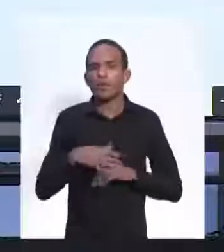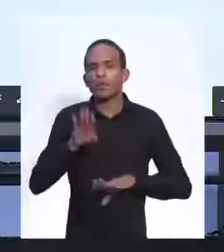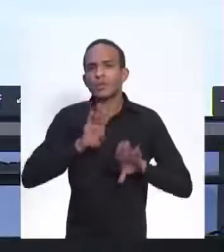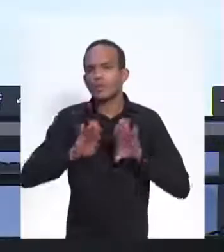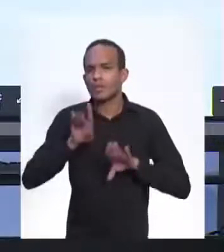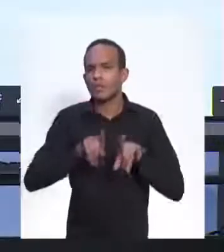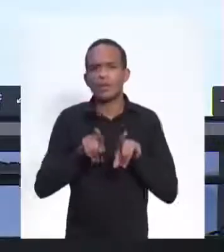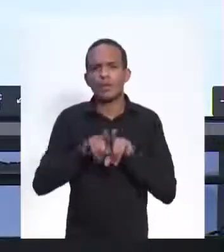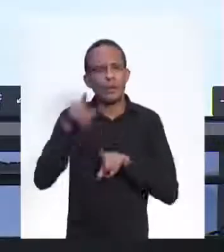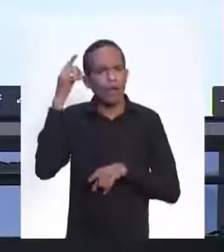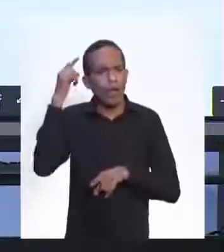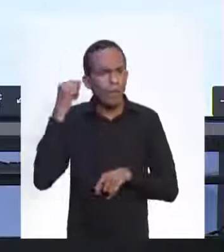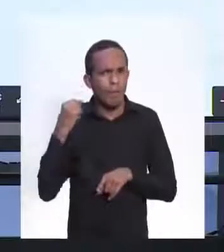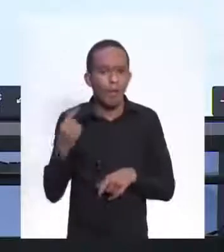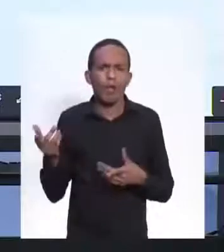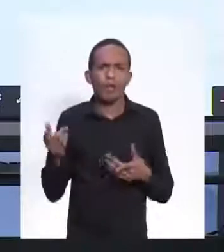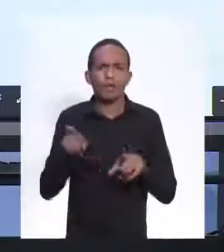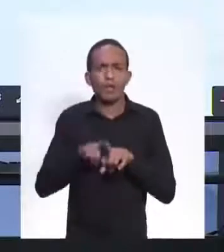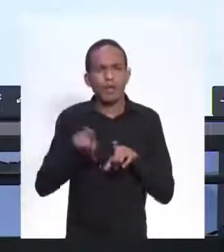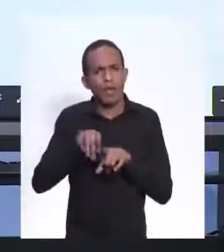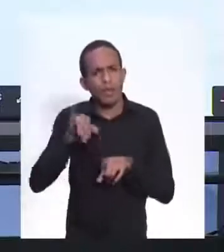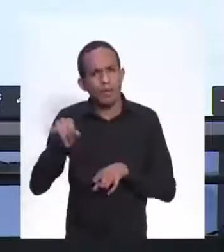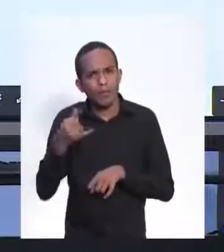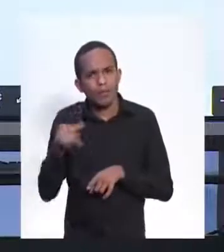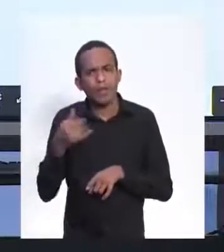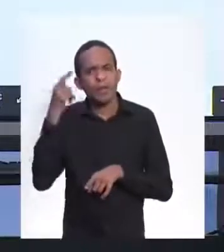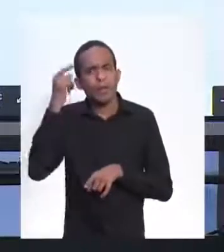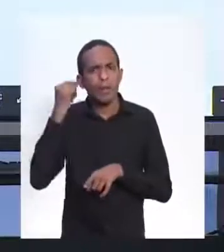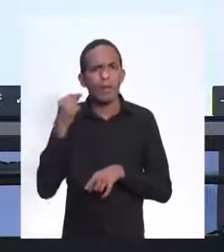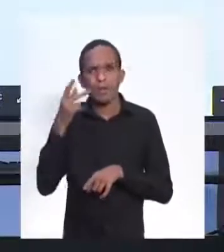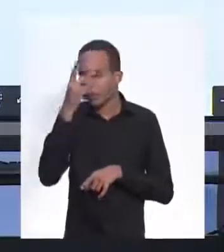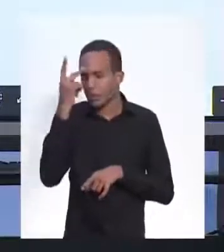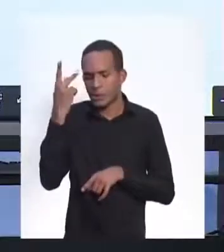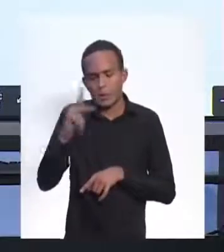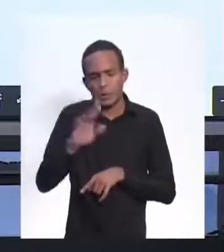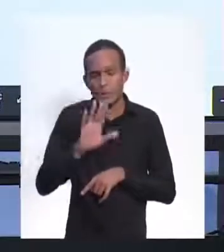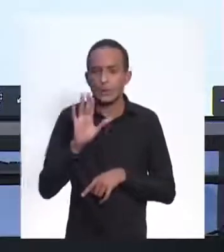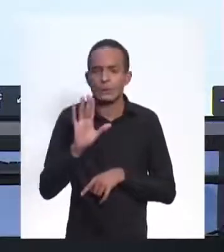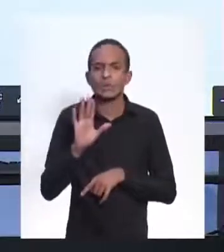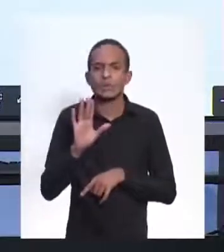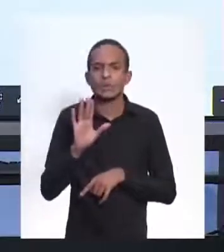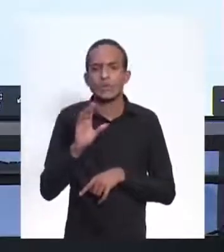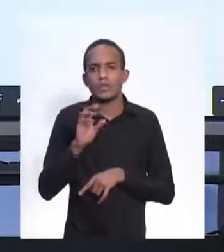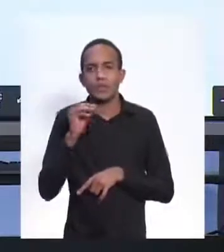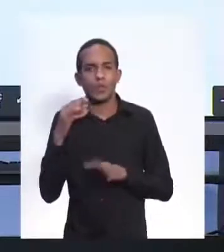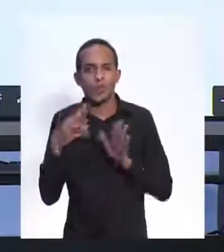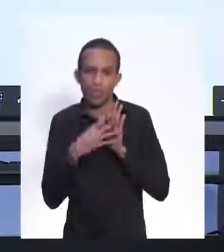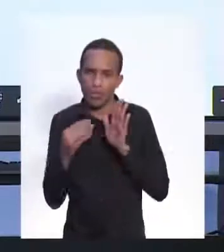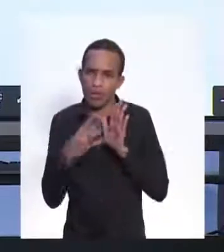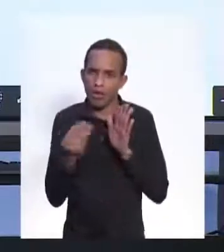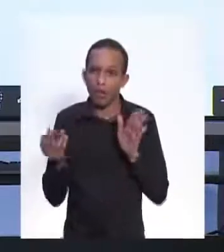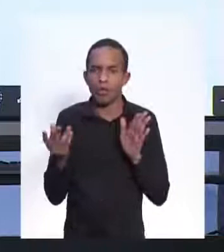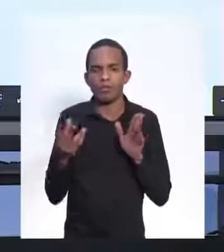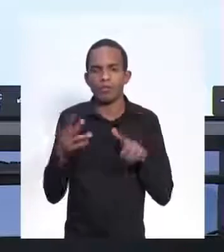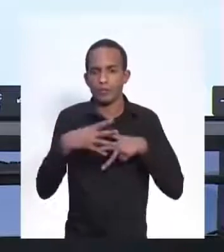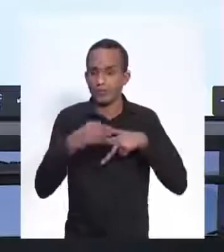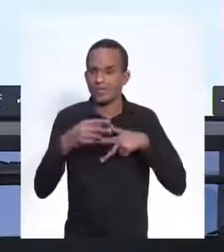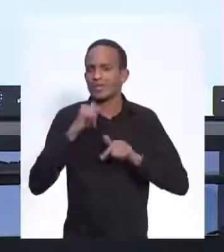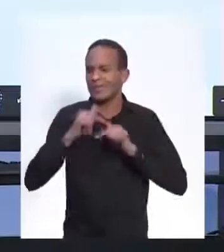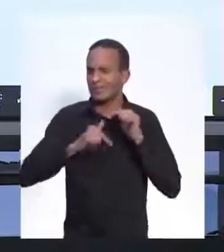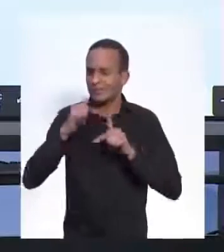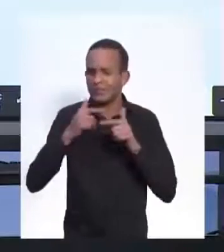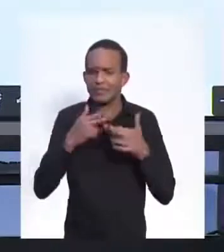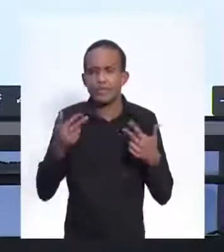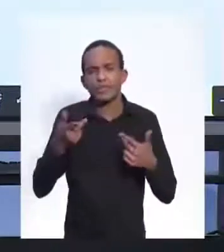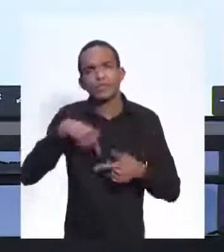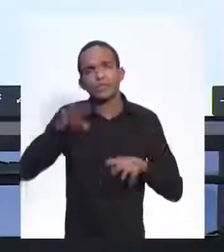o cabelo, né? Às vezes aproveitam o próprio cabelo do manequim, né, do modelo. Então, turma, é muito trabalho.